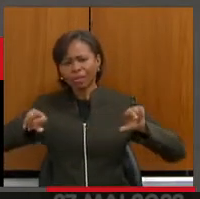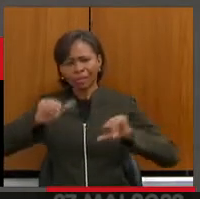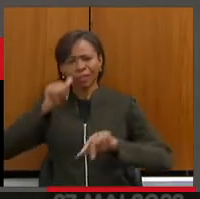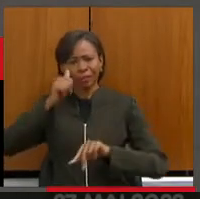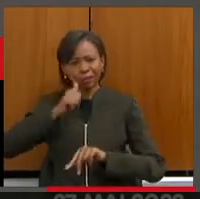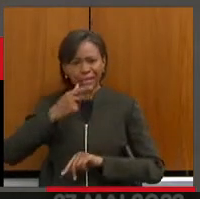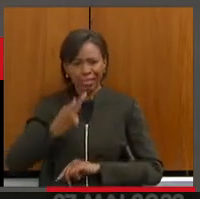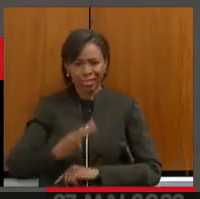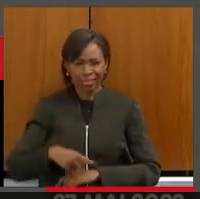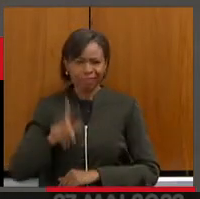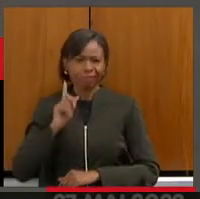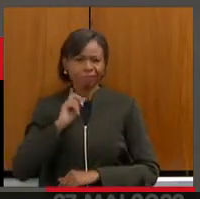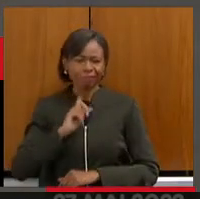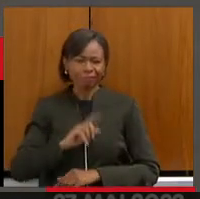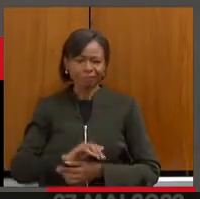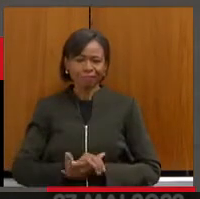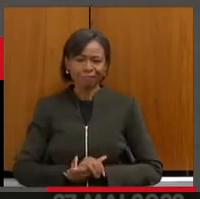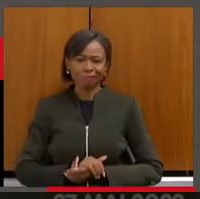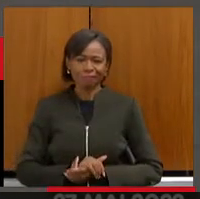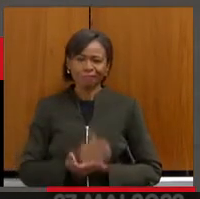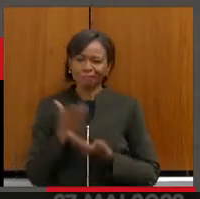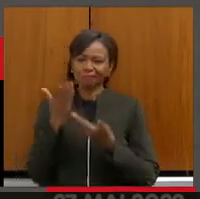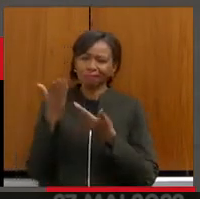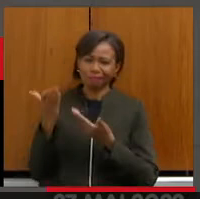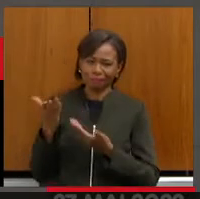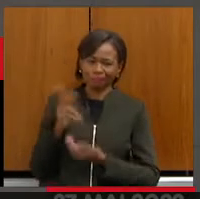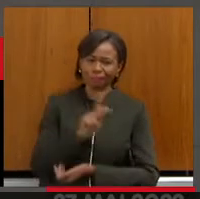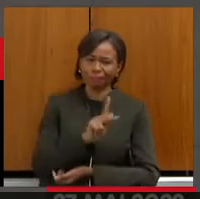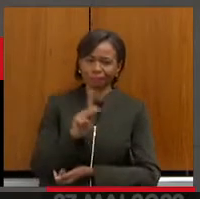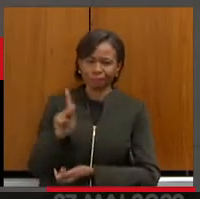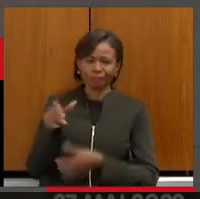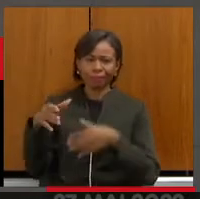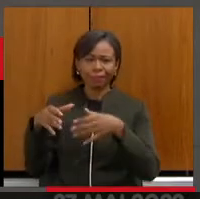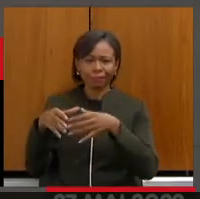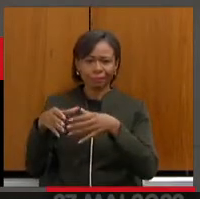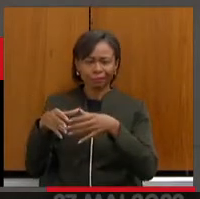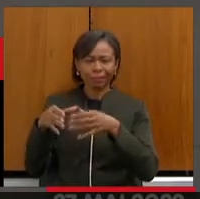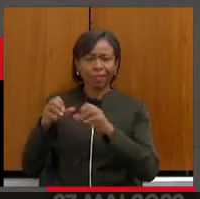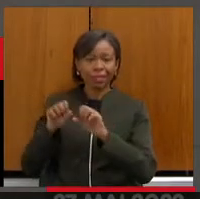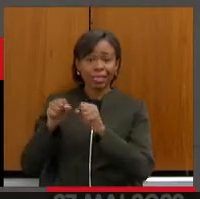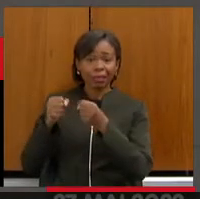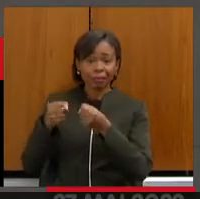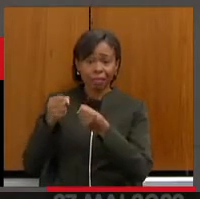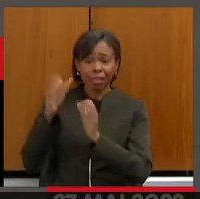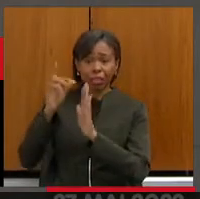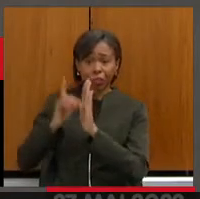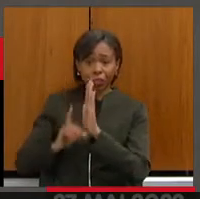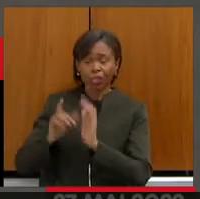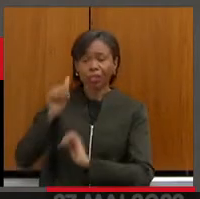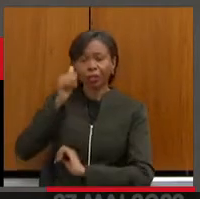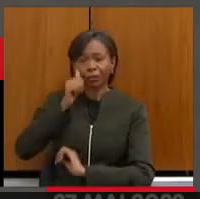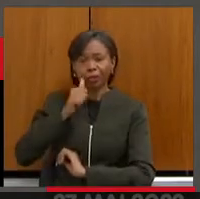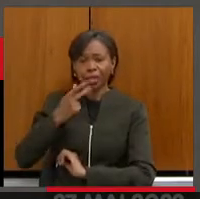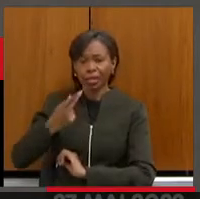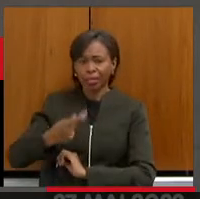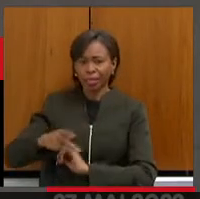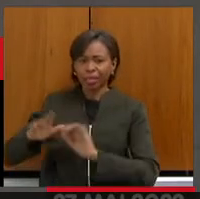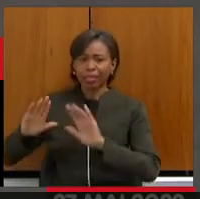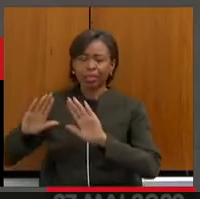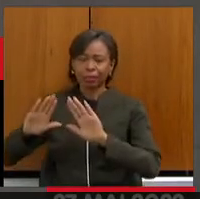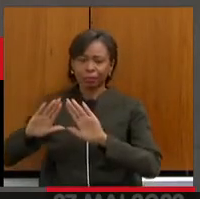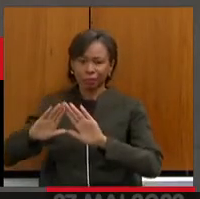nesta plenário com a palavra a Presidenta da comissão de defesa dos direitos da mulher da Assembleia Legislativa